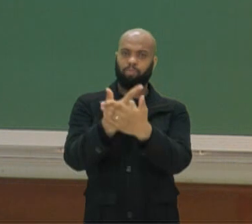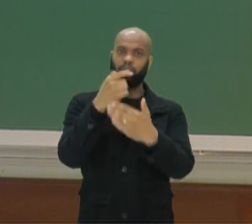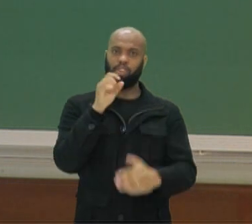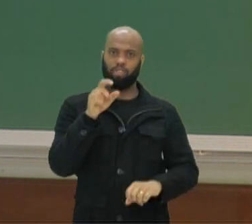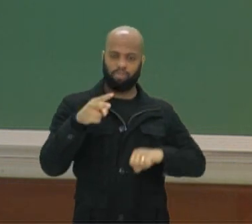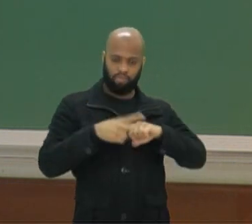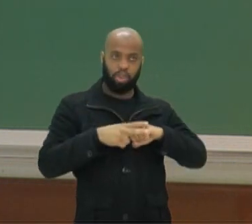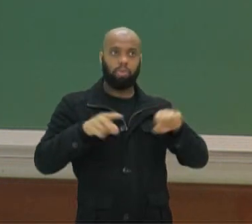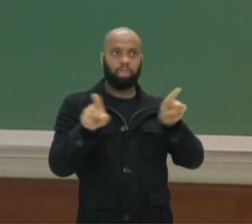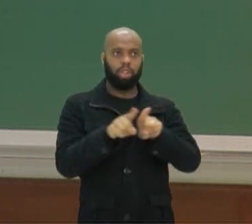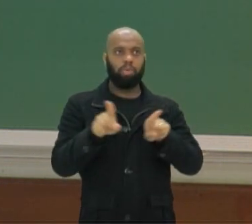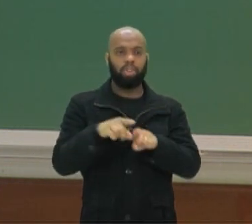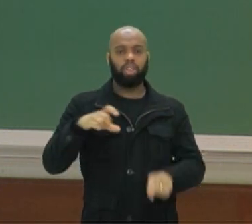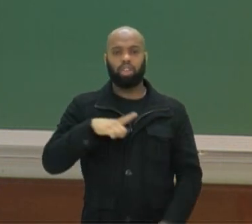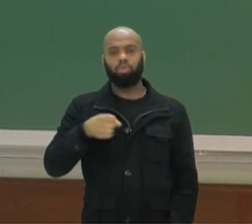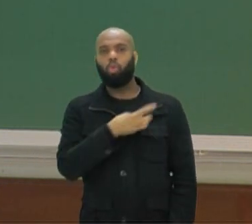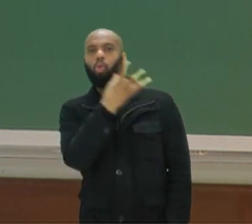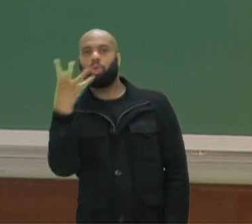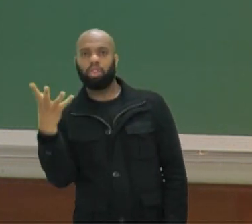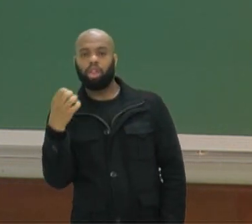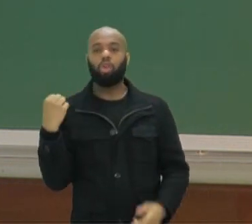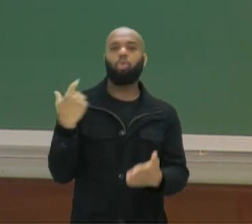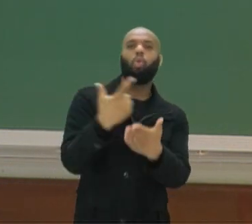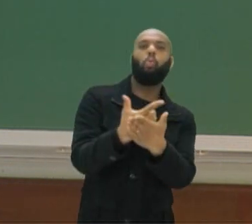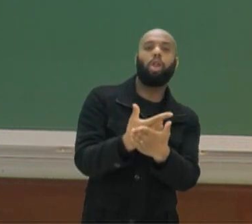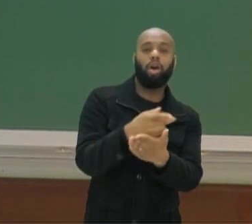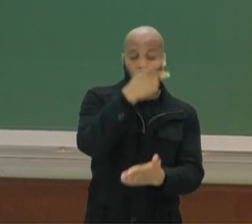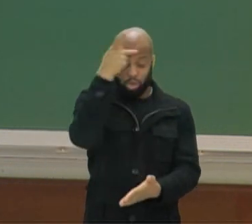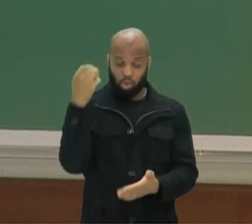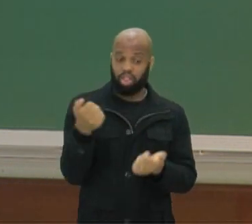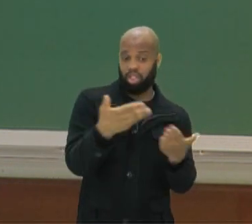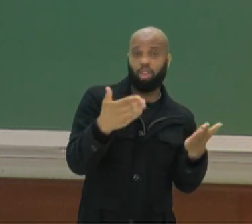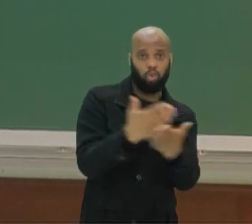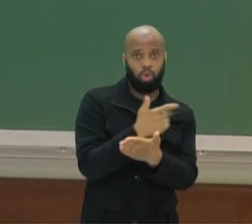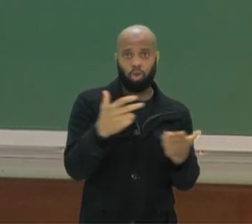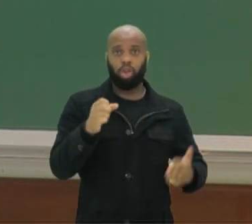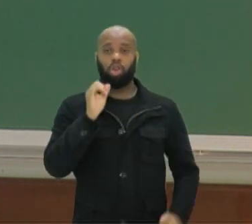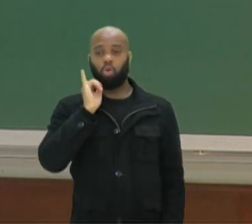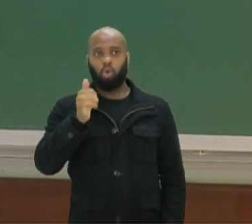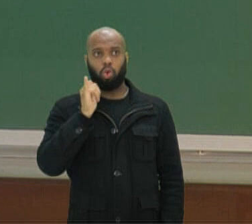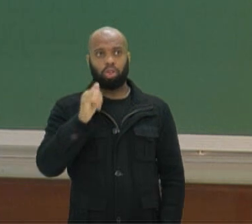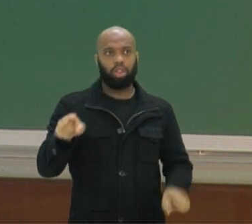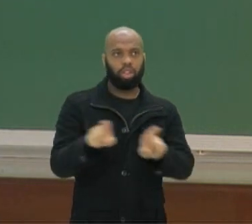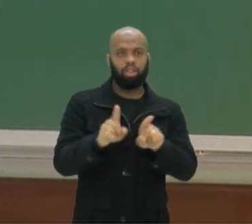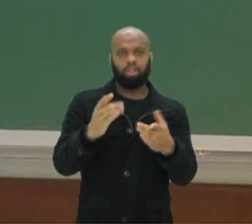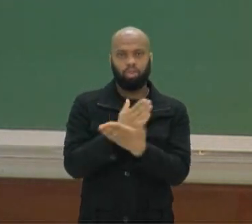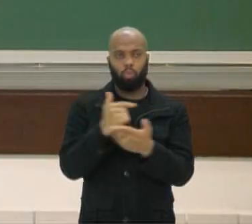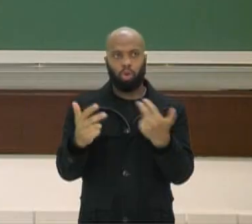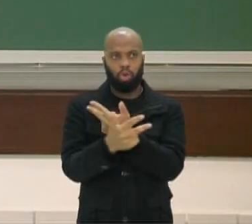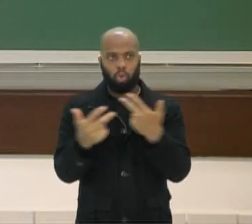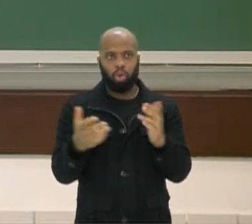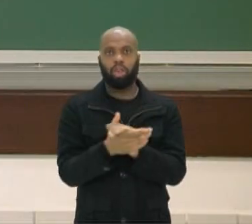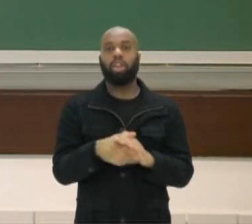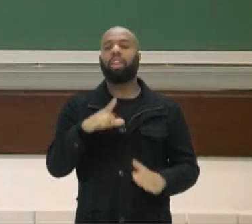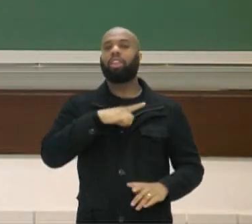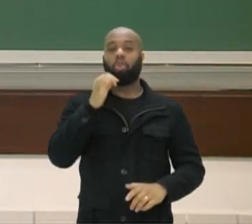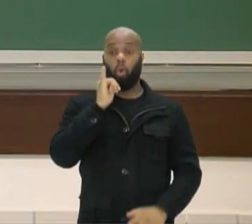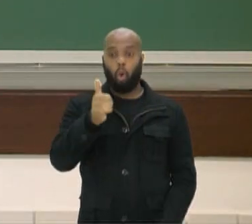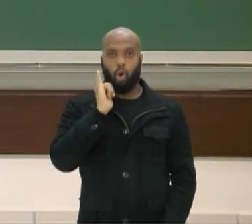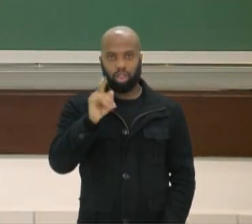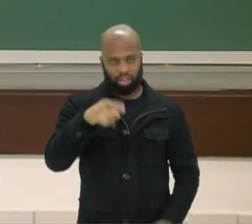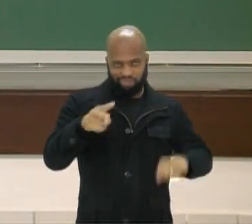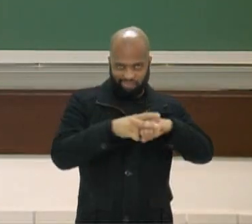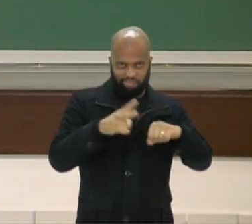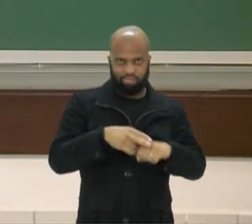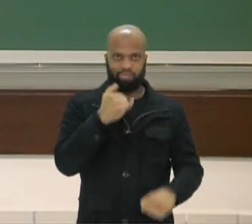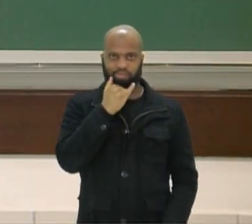verbo contar. Comprar para alguém alguma coisa, contar a alguém alguma coisa. Então, você tem os dois objetos.